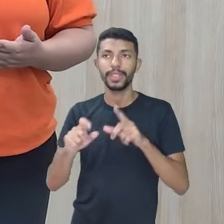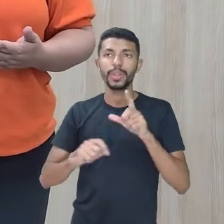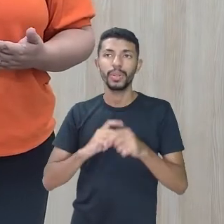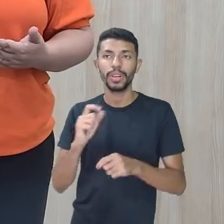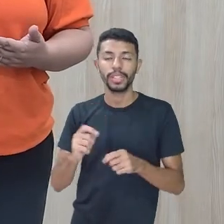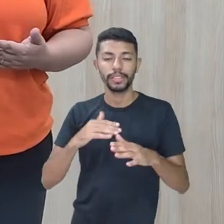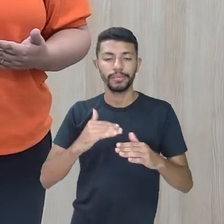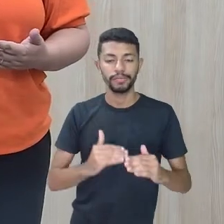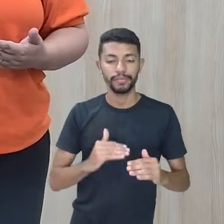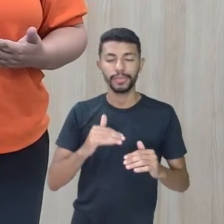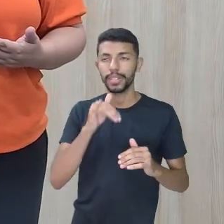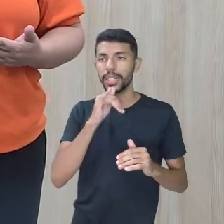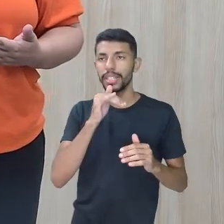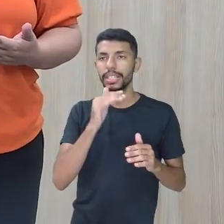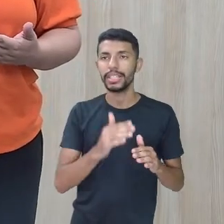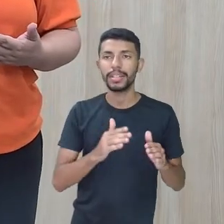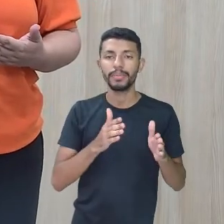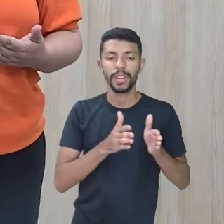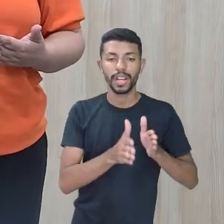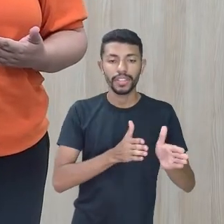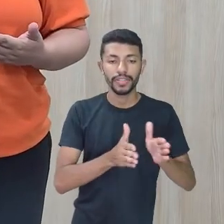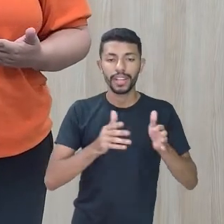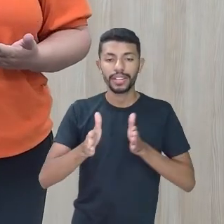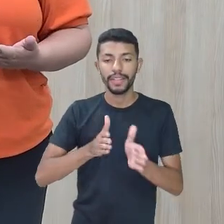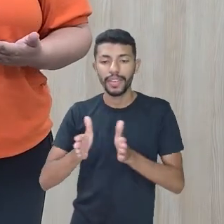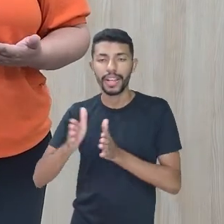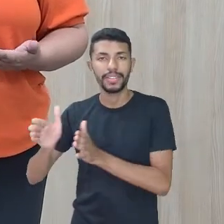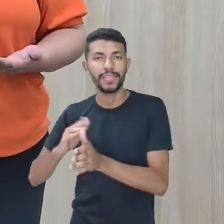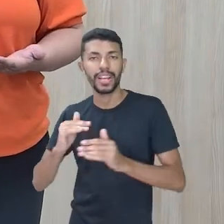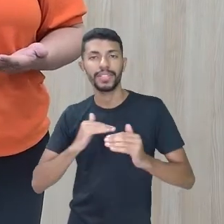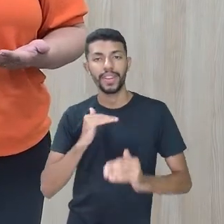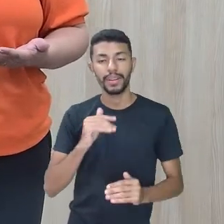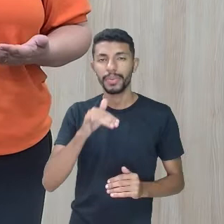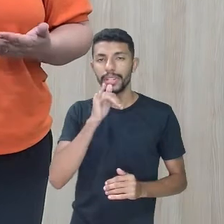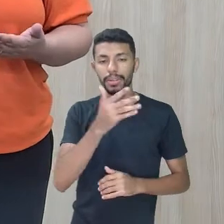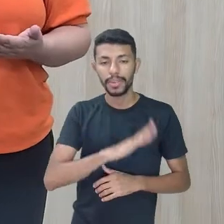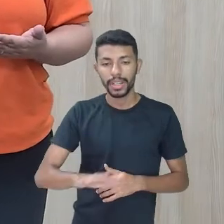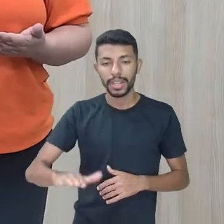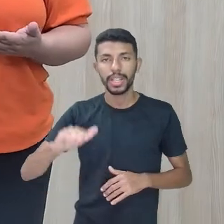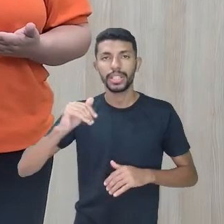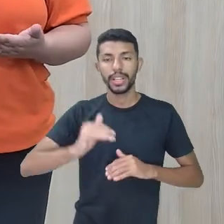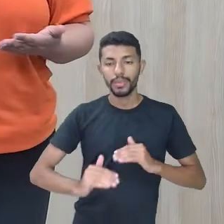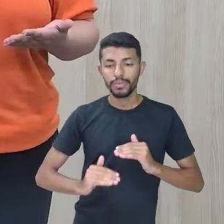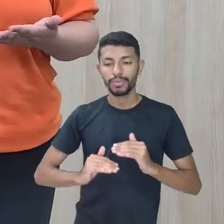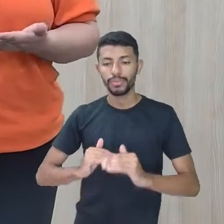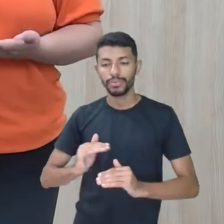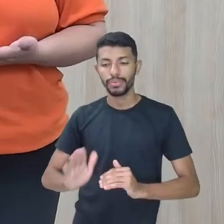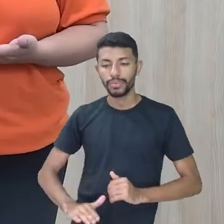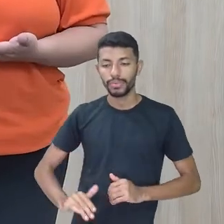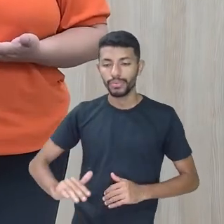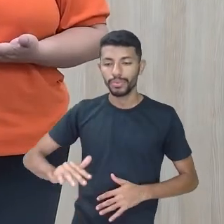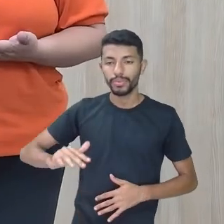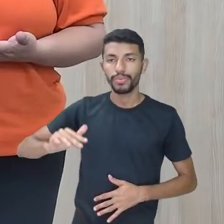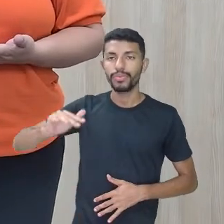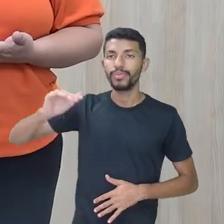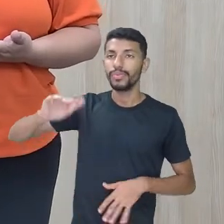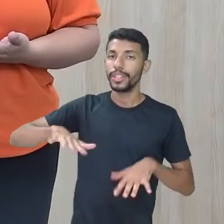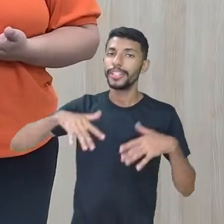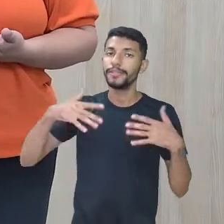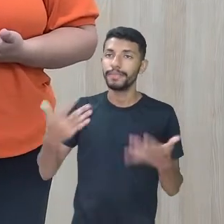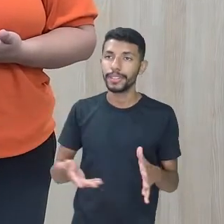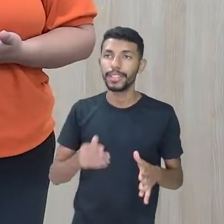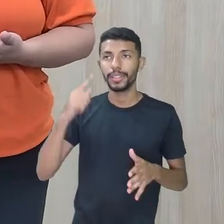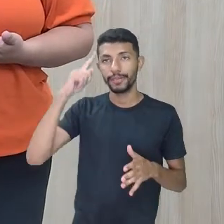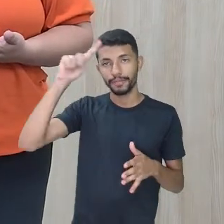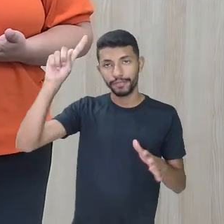as fases vão aumentando, que as idades, que as crianças vão crescendo, novas rotinas precisam ser adaptadas